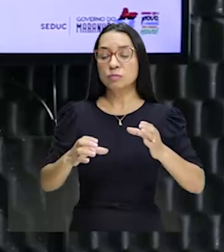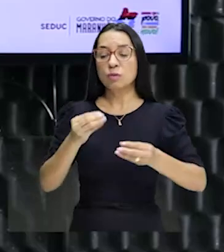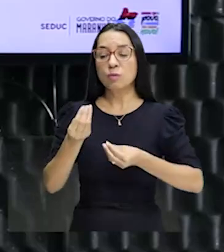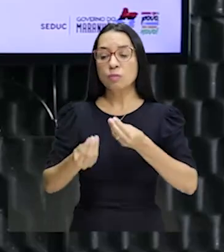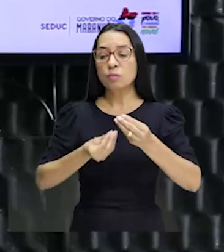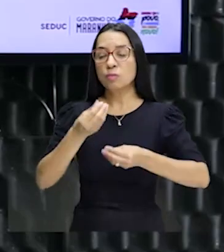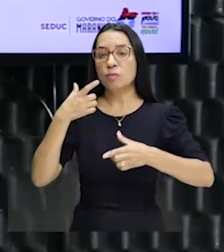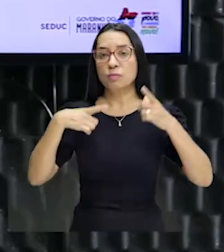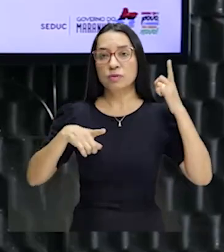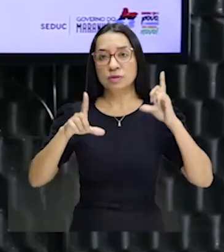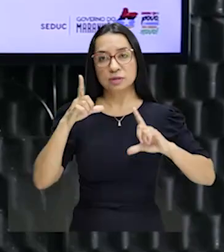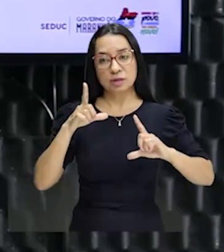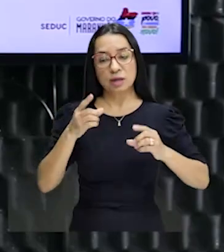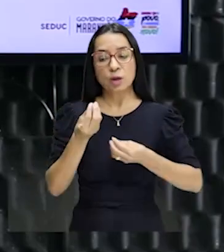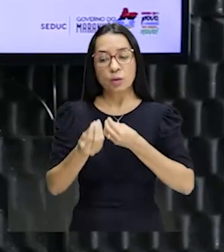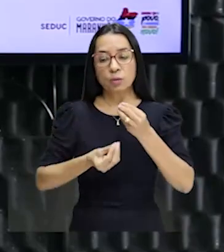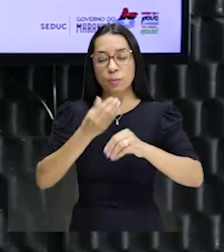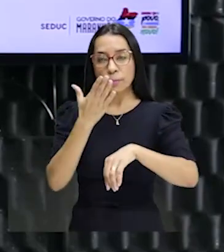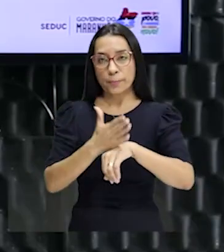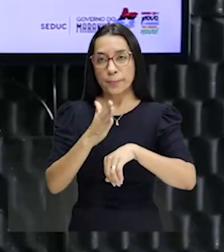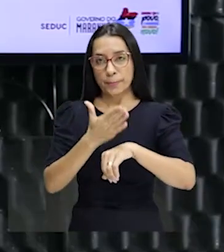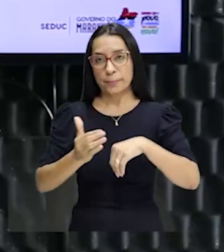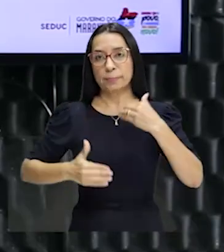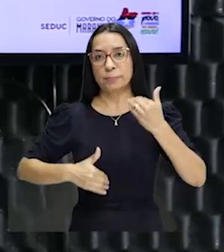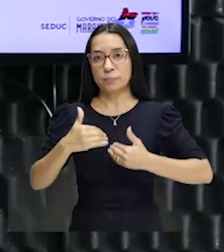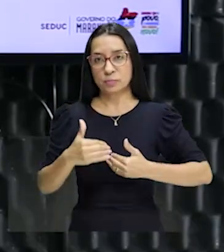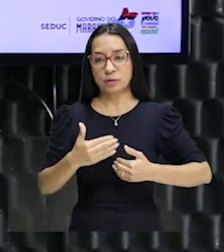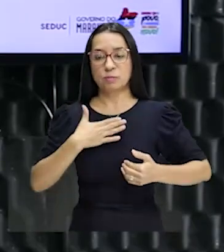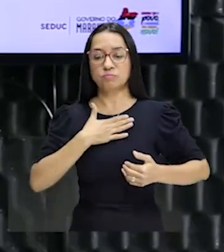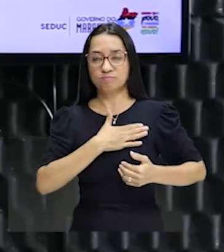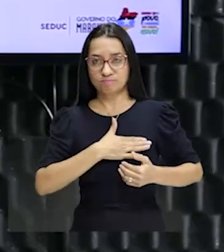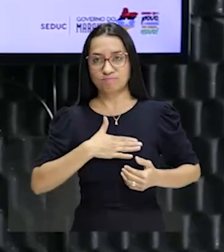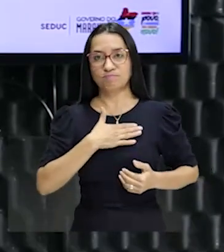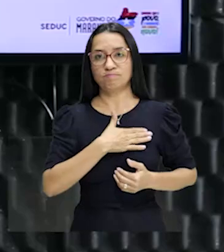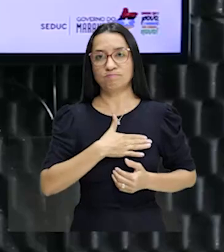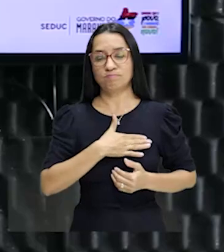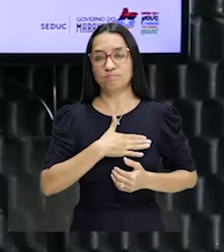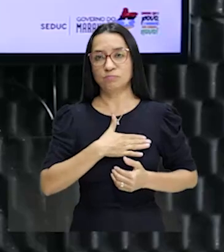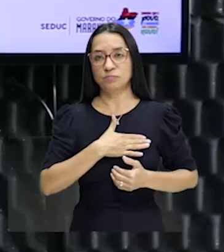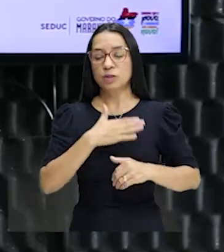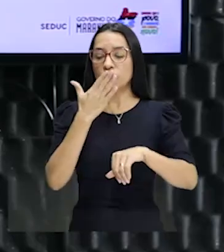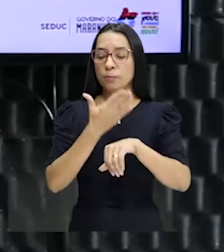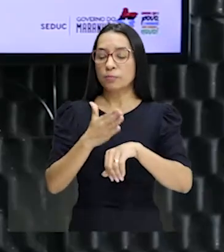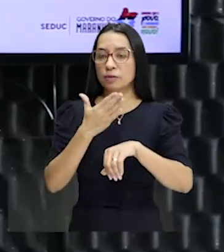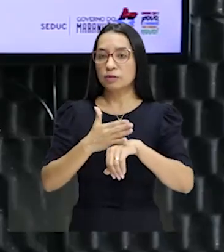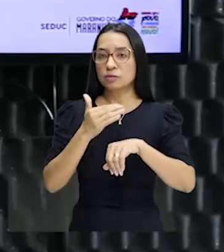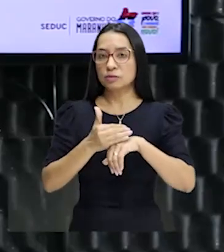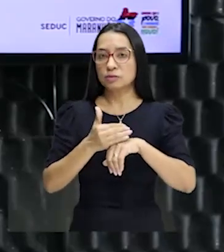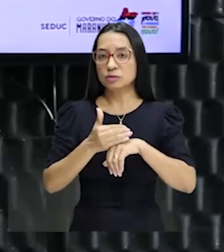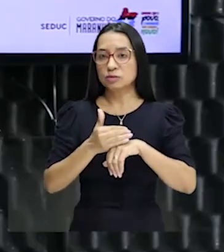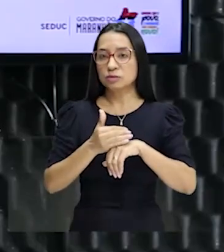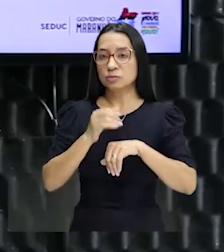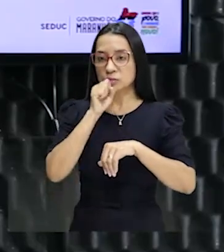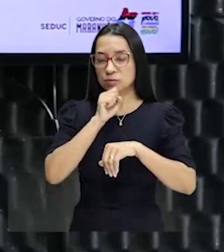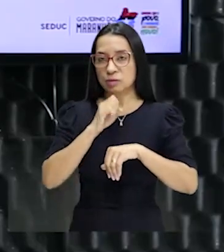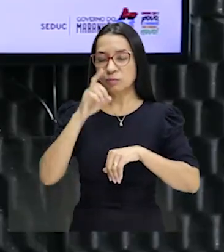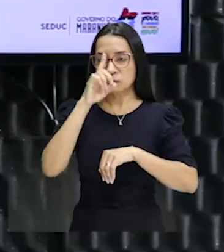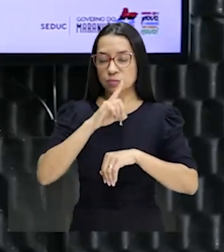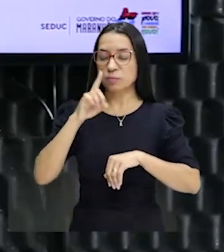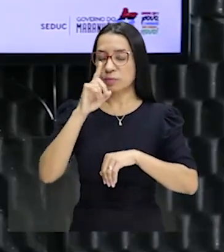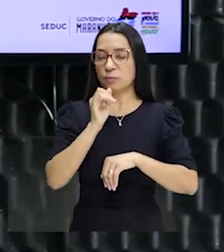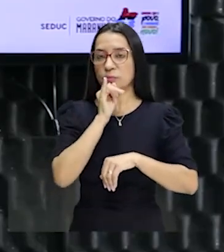prática corporal minha que seja prazerosa, que seja o meu lazer, que eu pratique durante os meus finais de semana, por